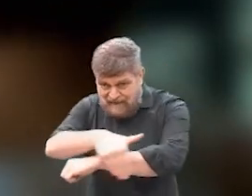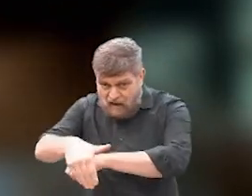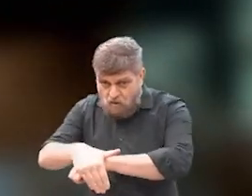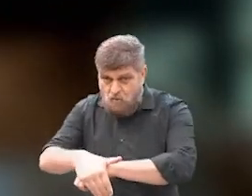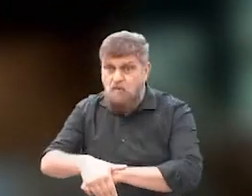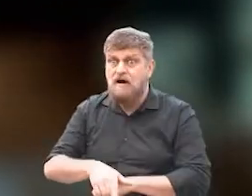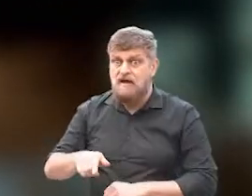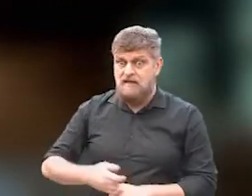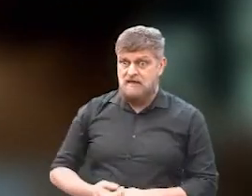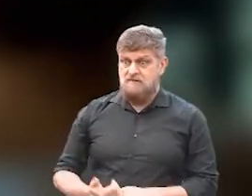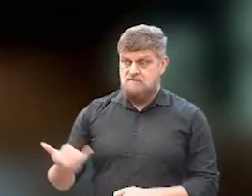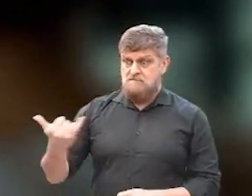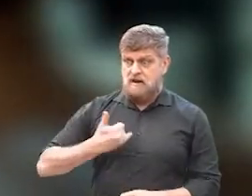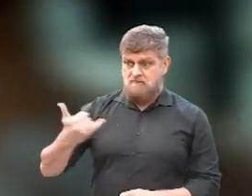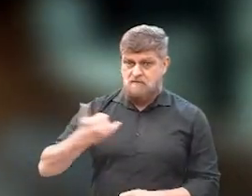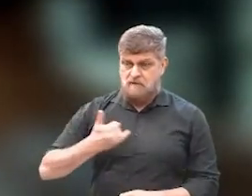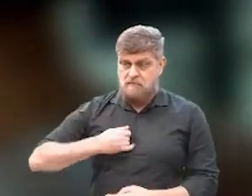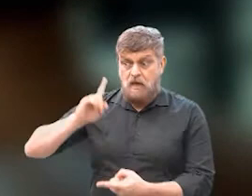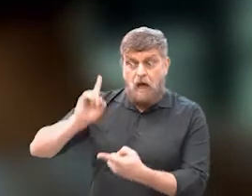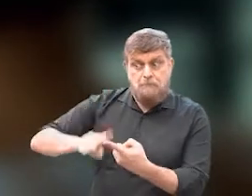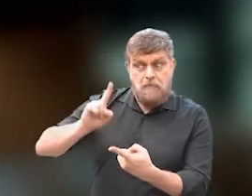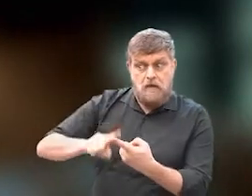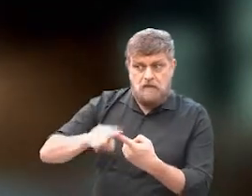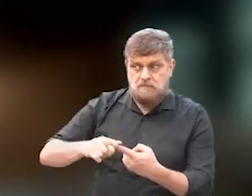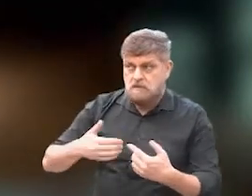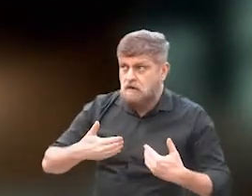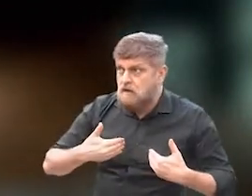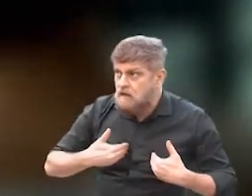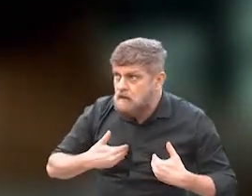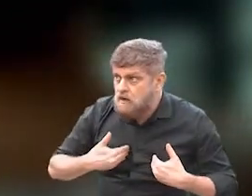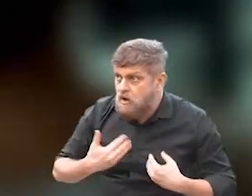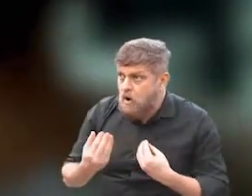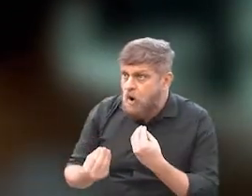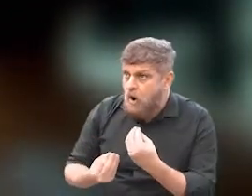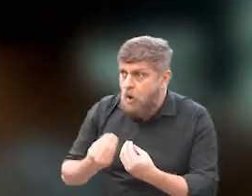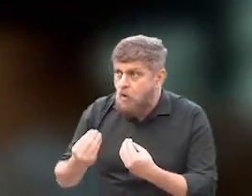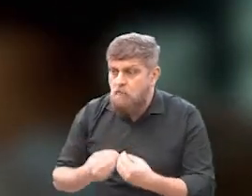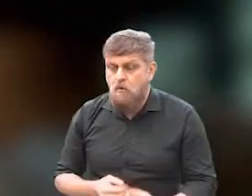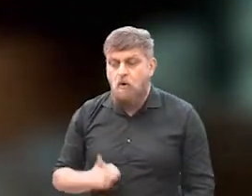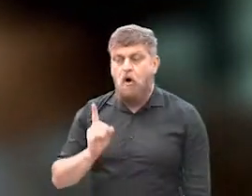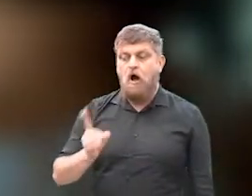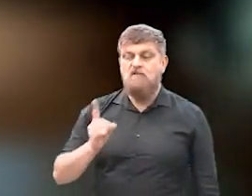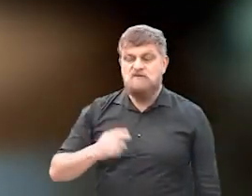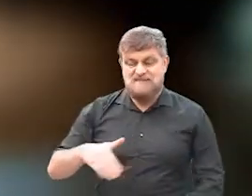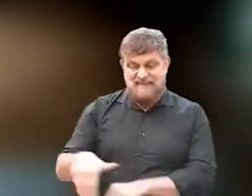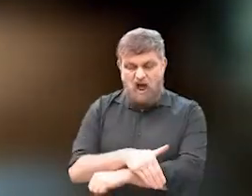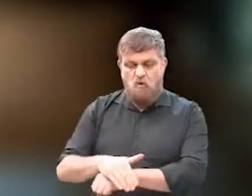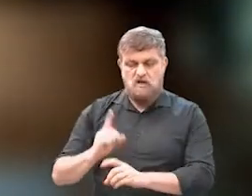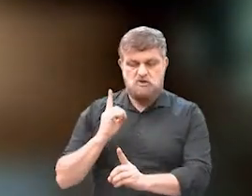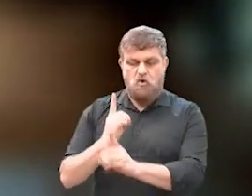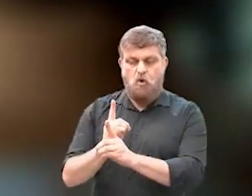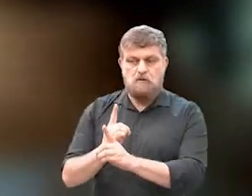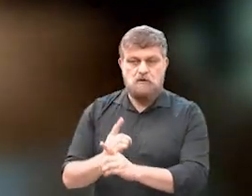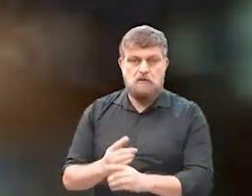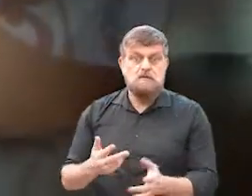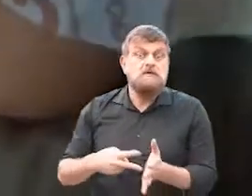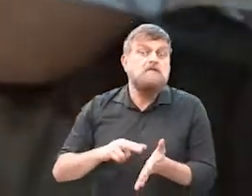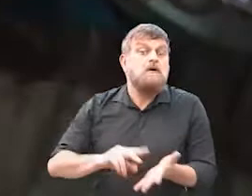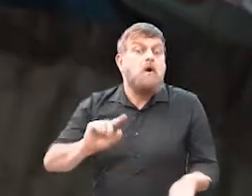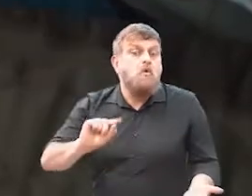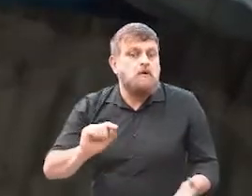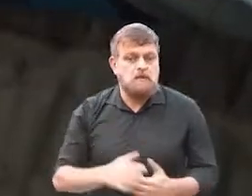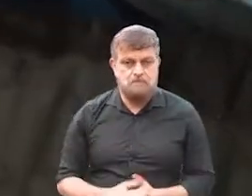perder, como que se diga, alguma ameaça, né? Você não se perde o dia que encontrar comigo na rua. Então, o que quer dizer com isso?